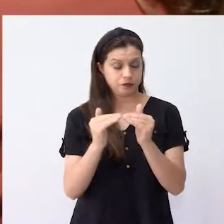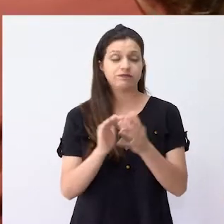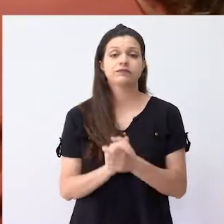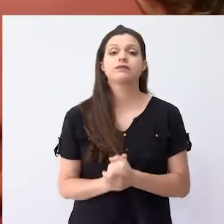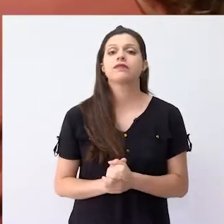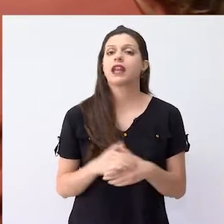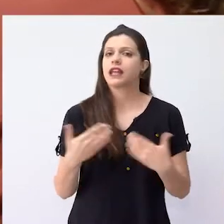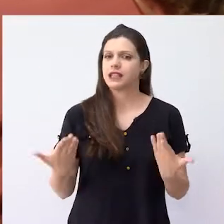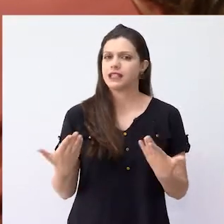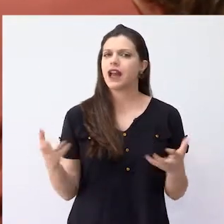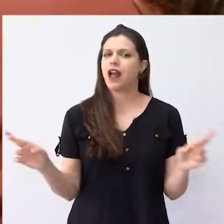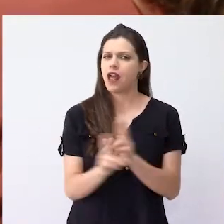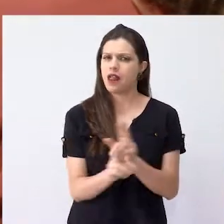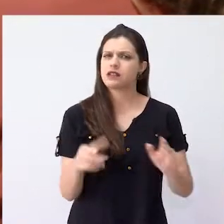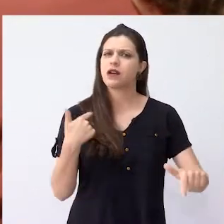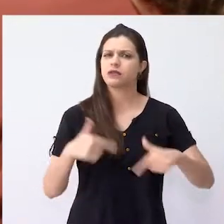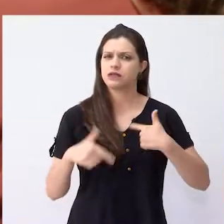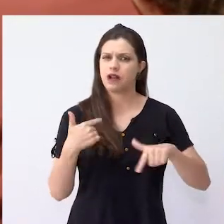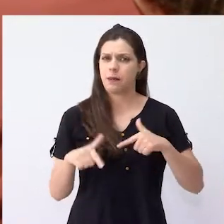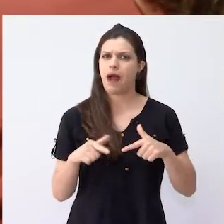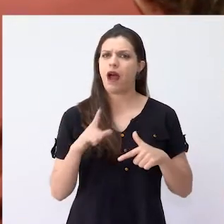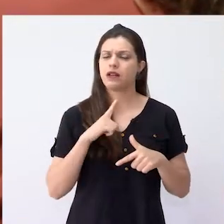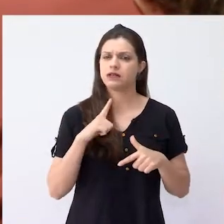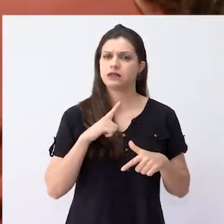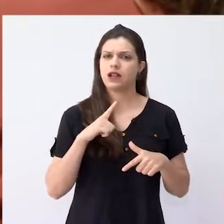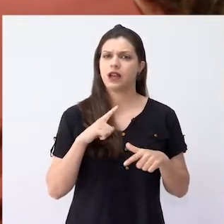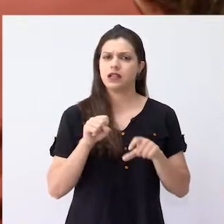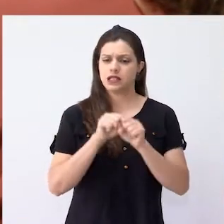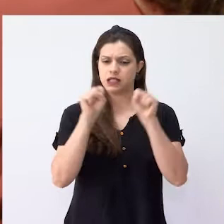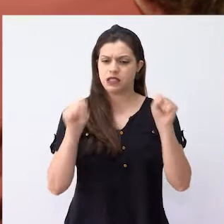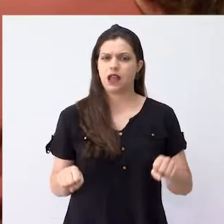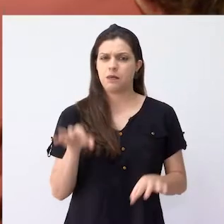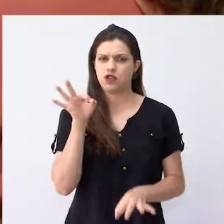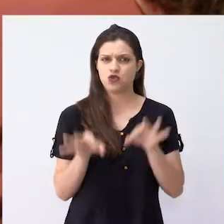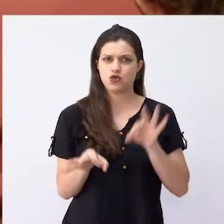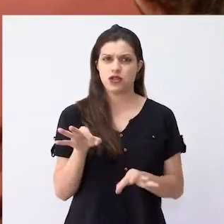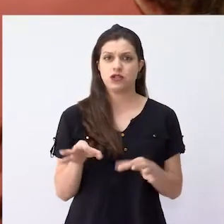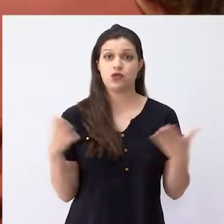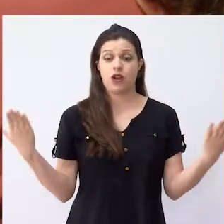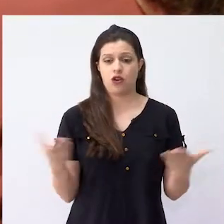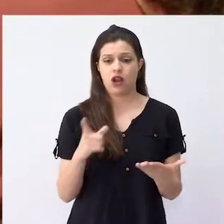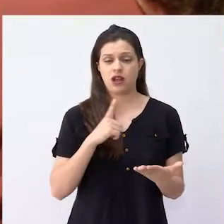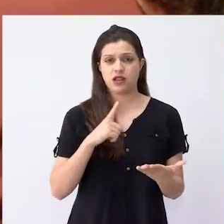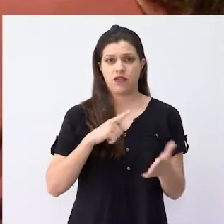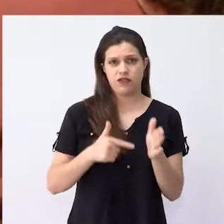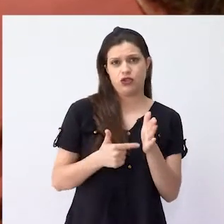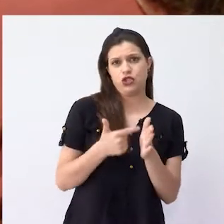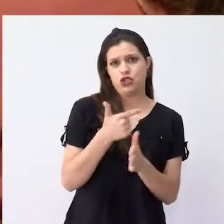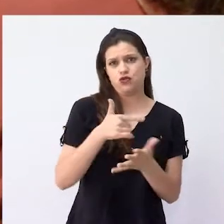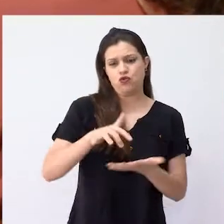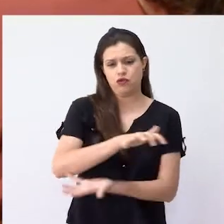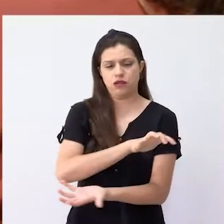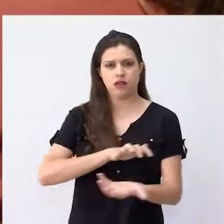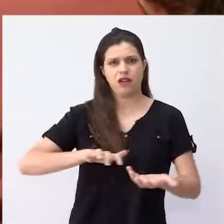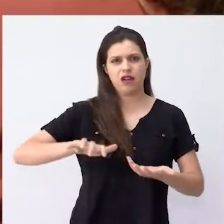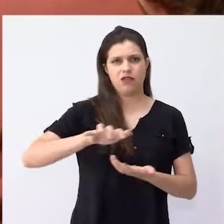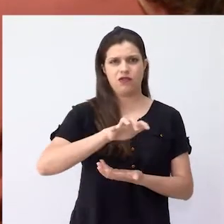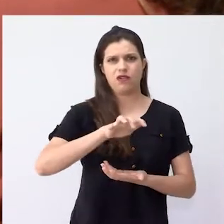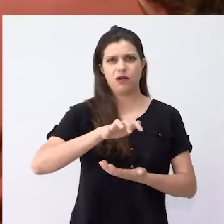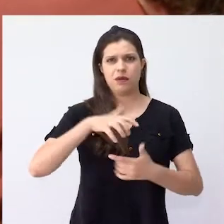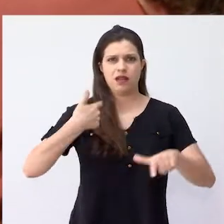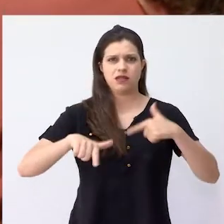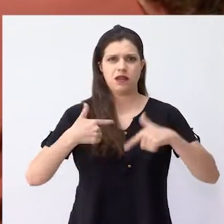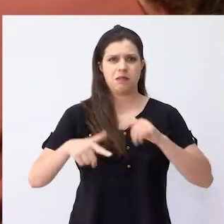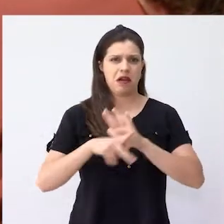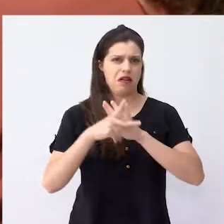do sistema jurídico brasileiro. A gente acabou de passar por uma segunda reforma trabalhista, né, mas não se restringe a isso,